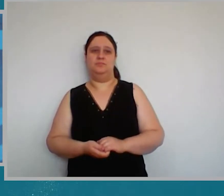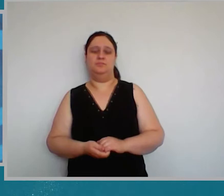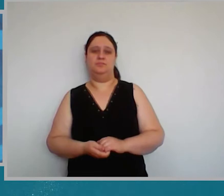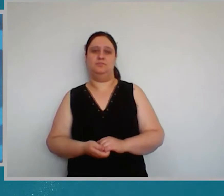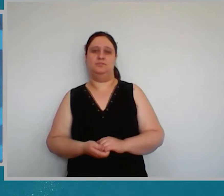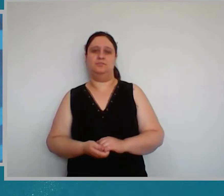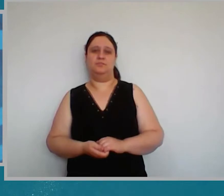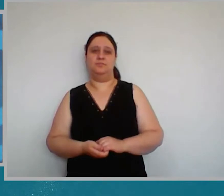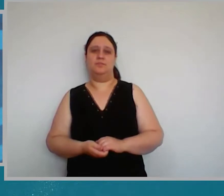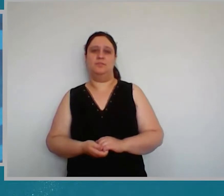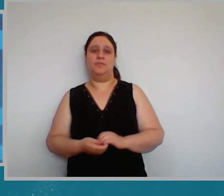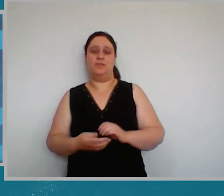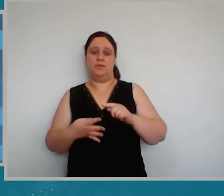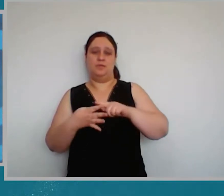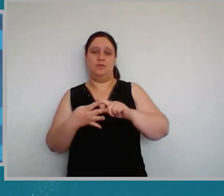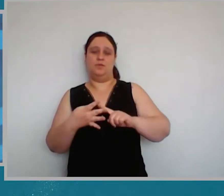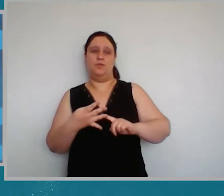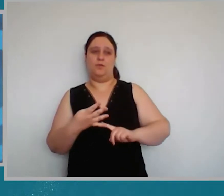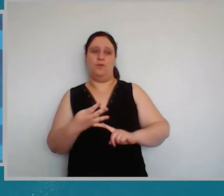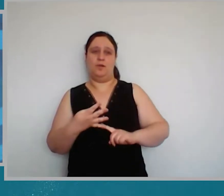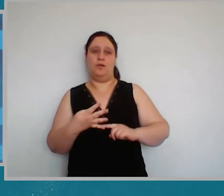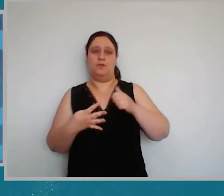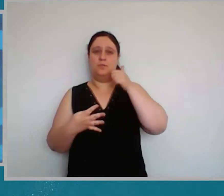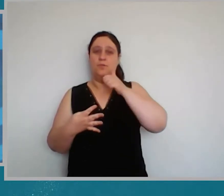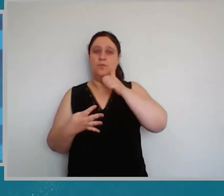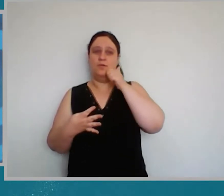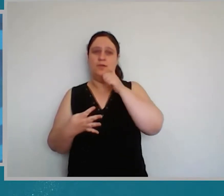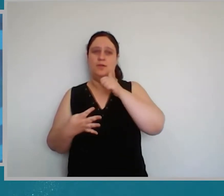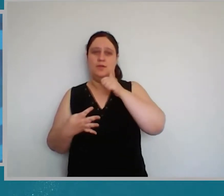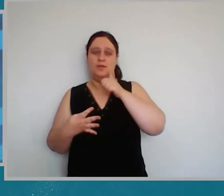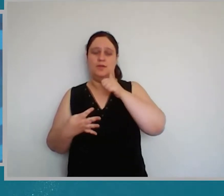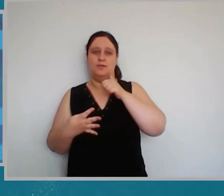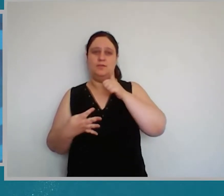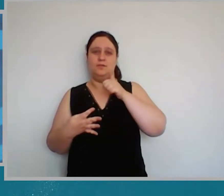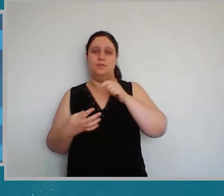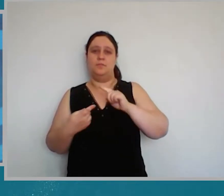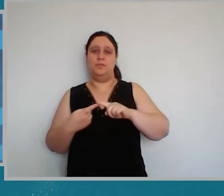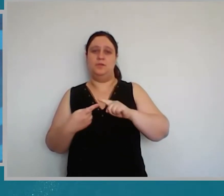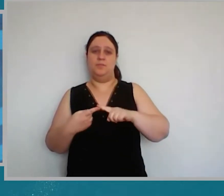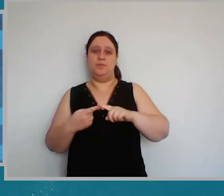Essas 4 mulheres, primeiramente está no versículo 3.